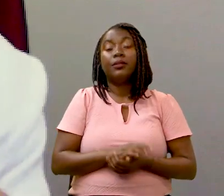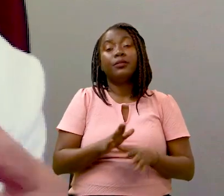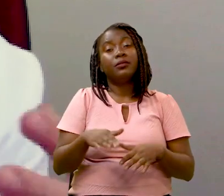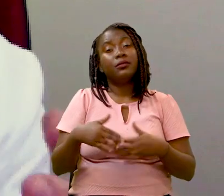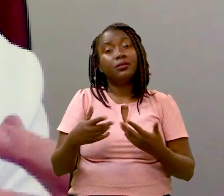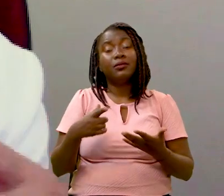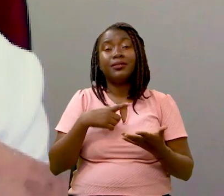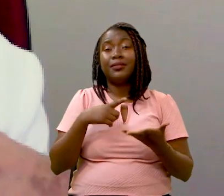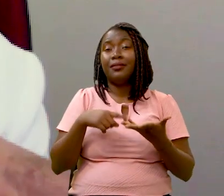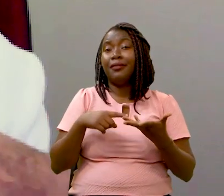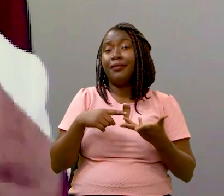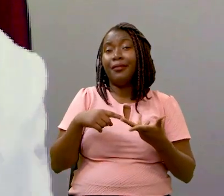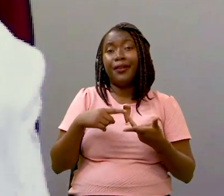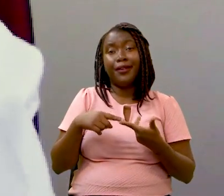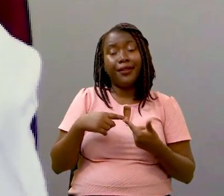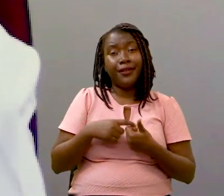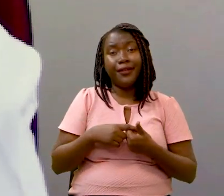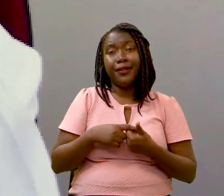nós temos